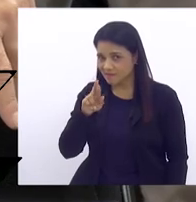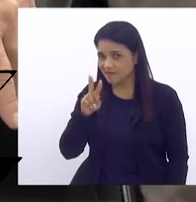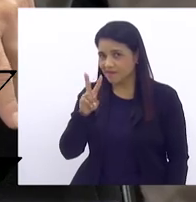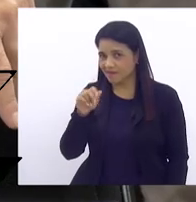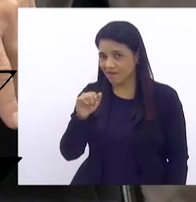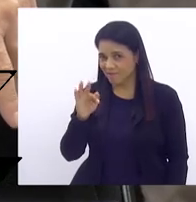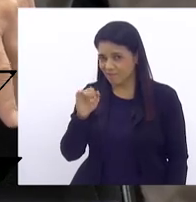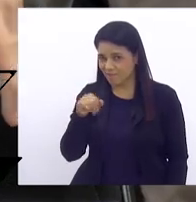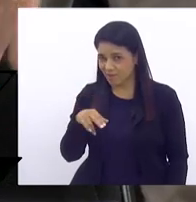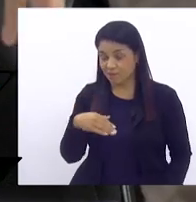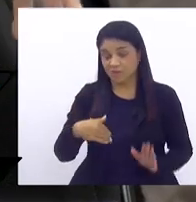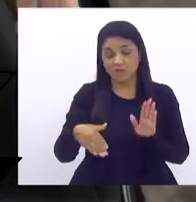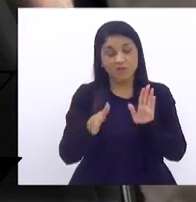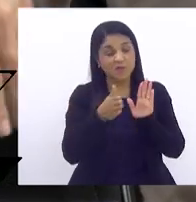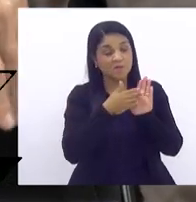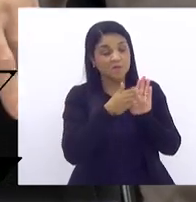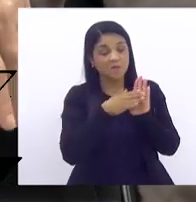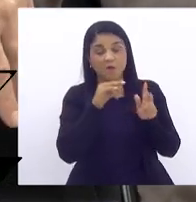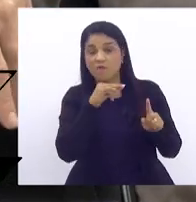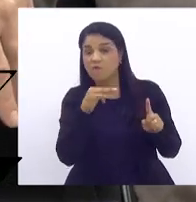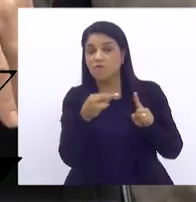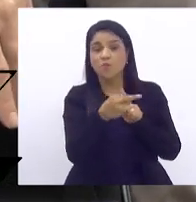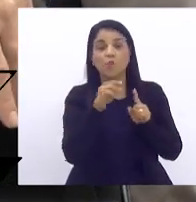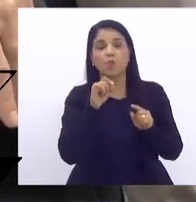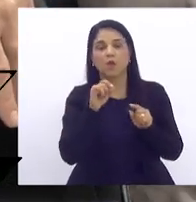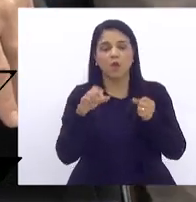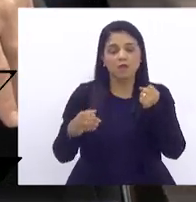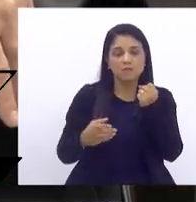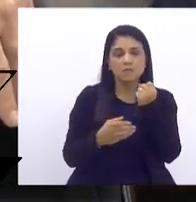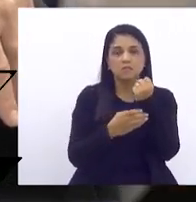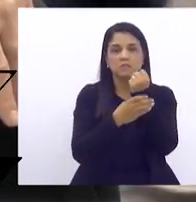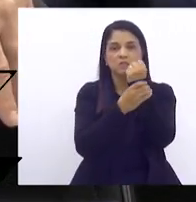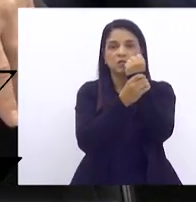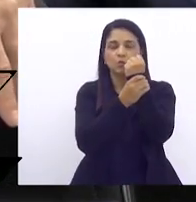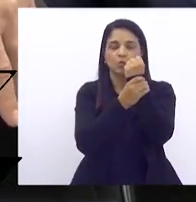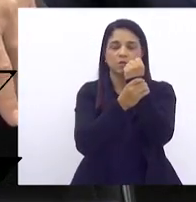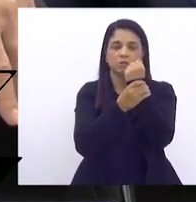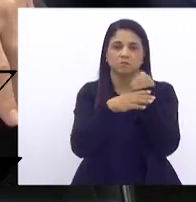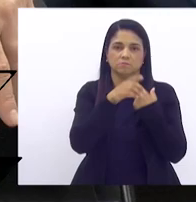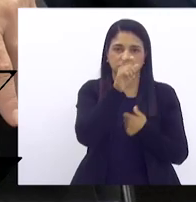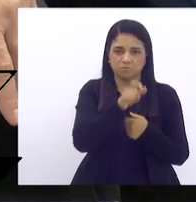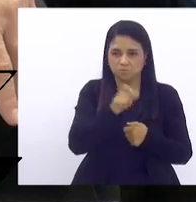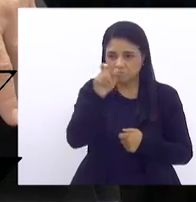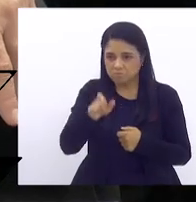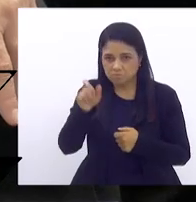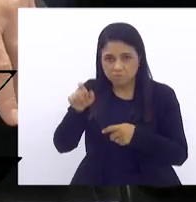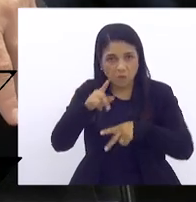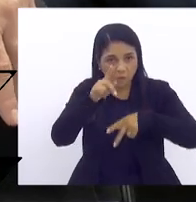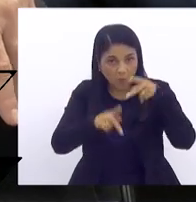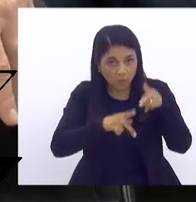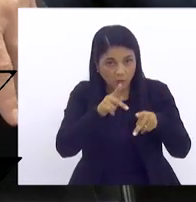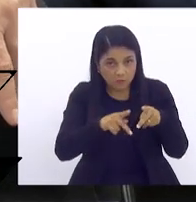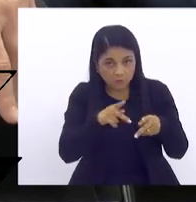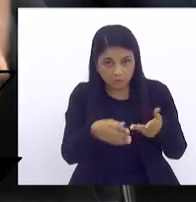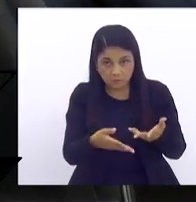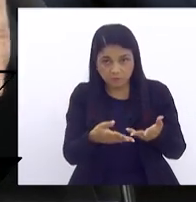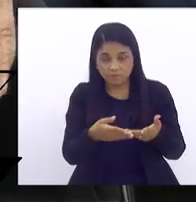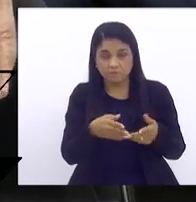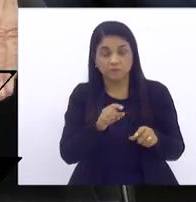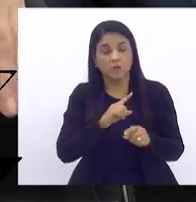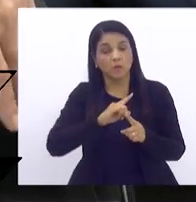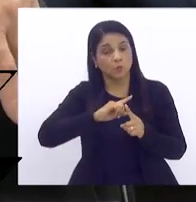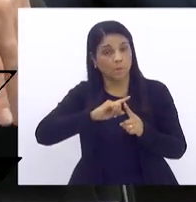é uma proposta que visa a segurança do indivíduo. Não é proibido, no